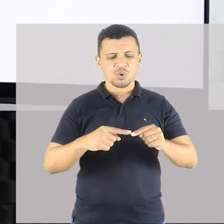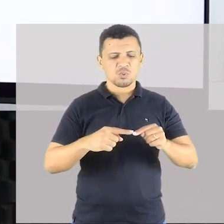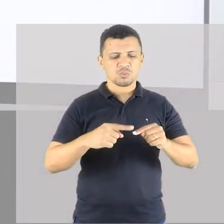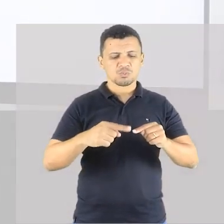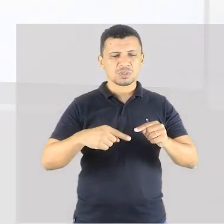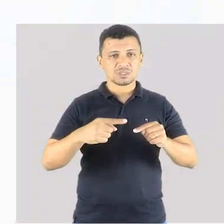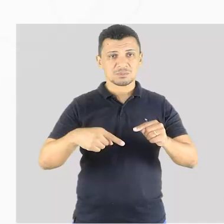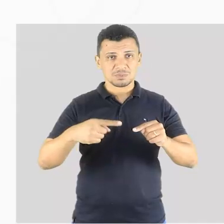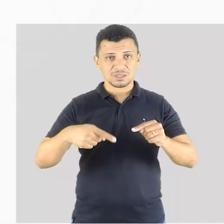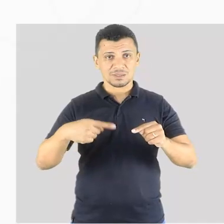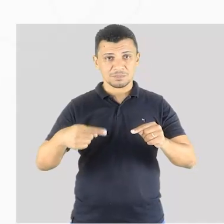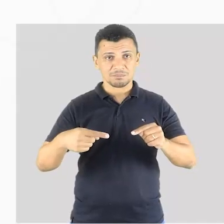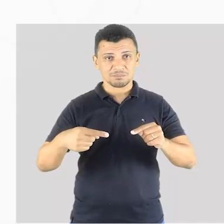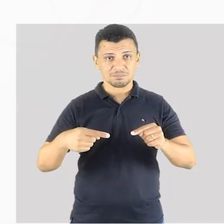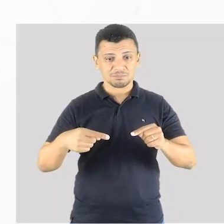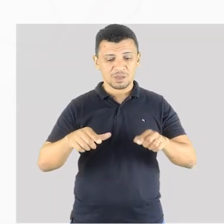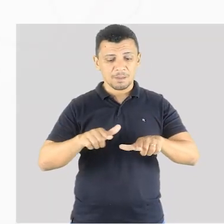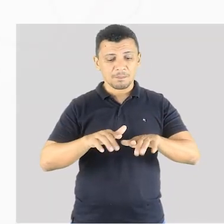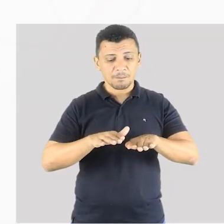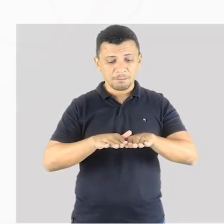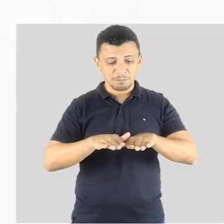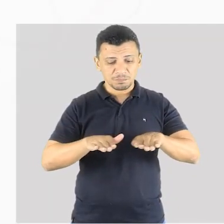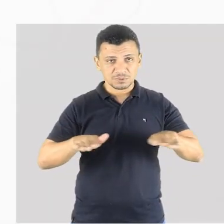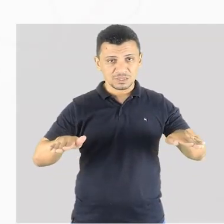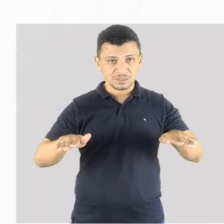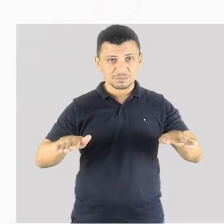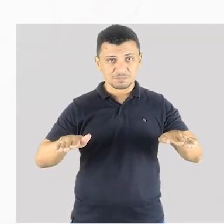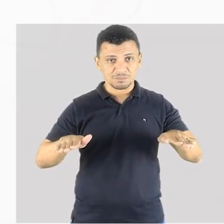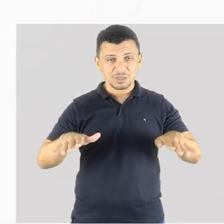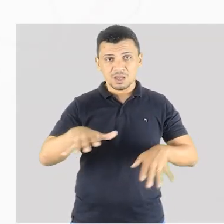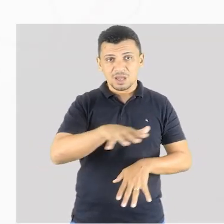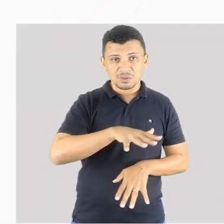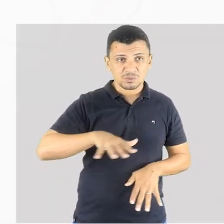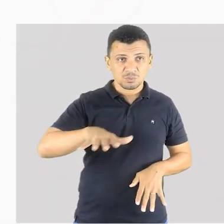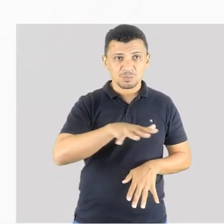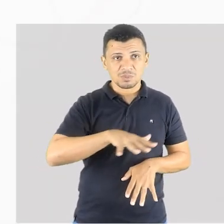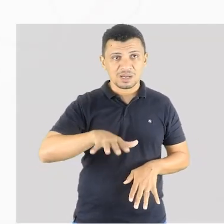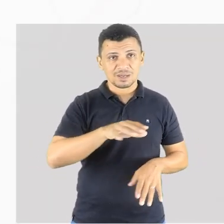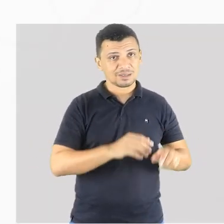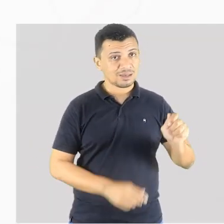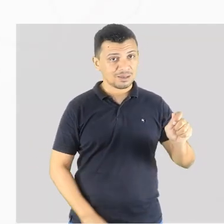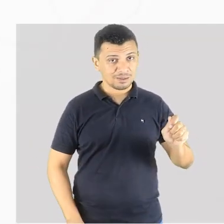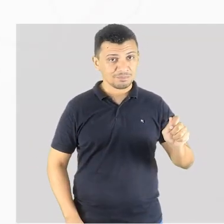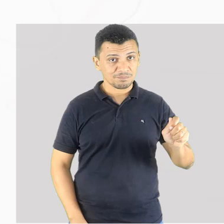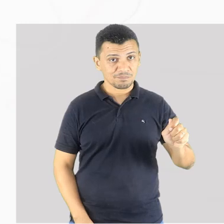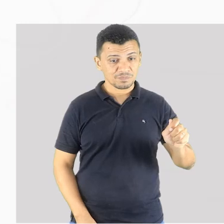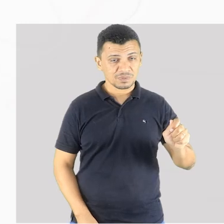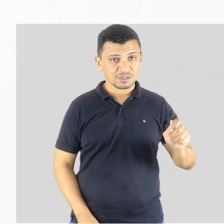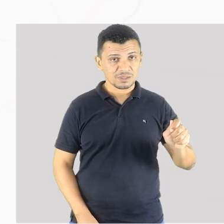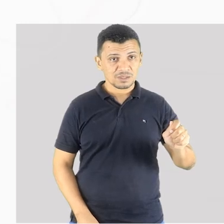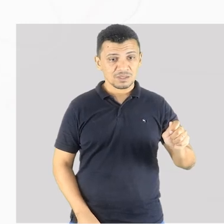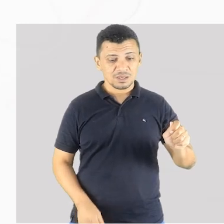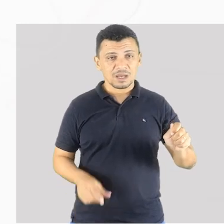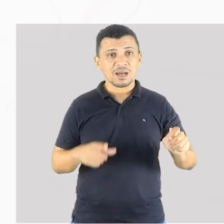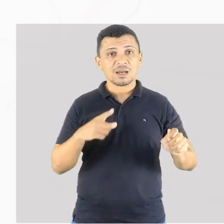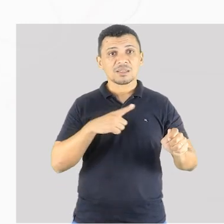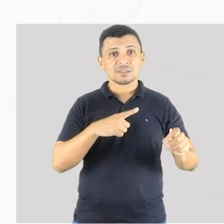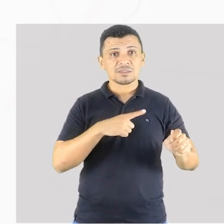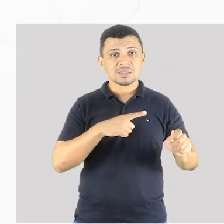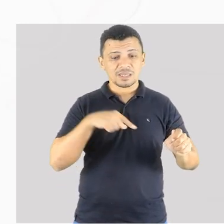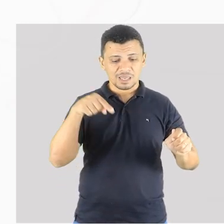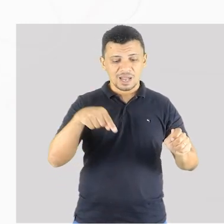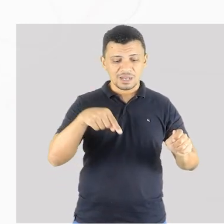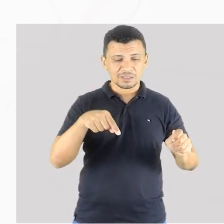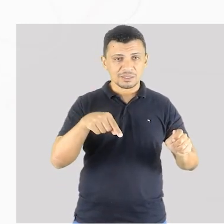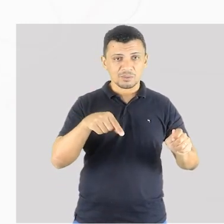suponha uma superfície plana de área A, superfície de uma espira, que é colocada na presença de um campo